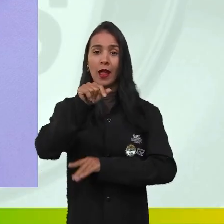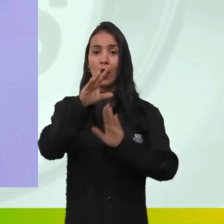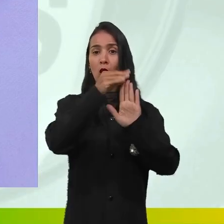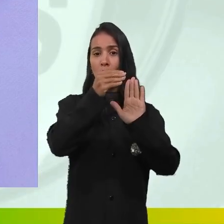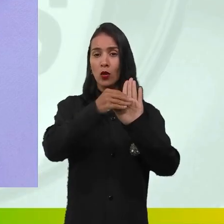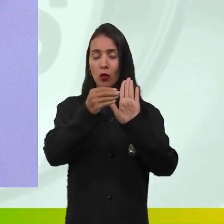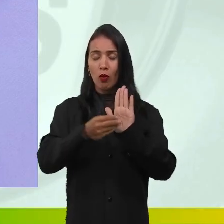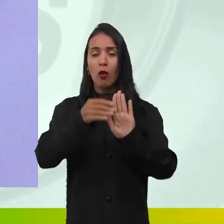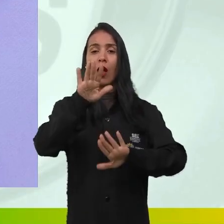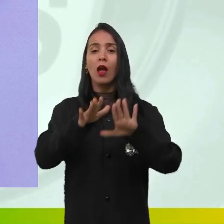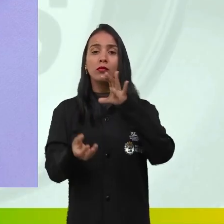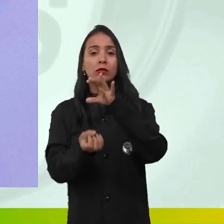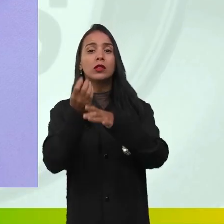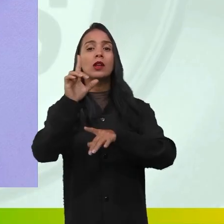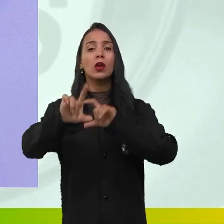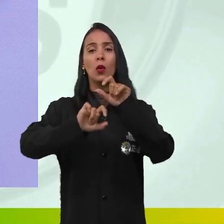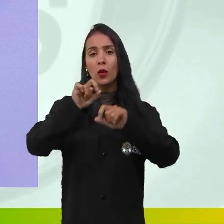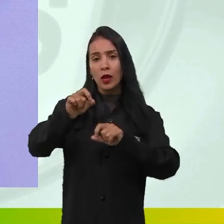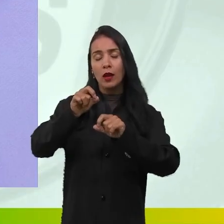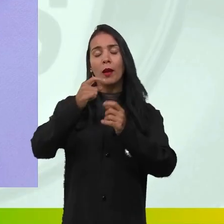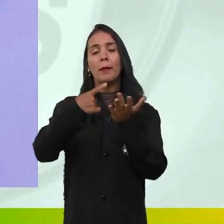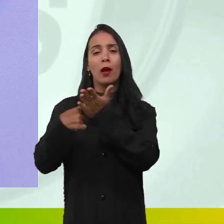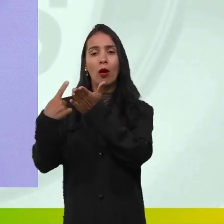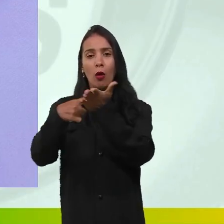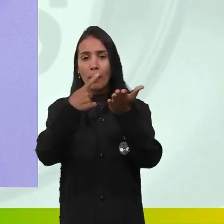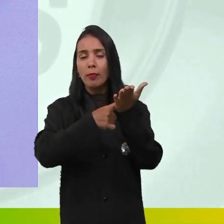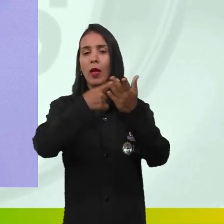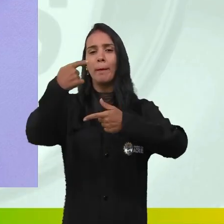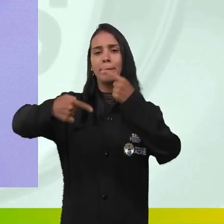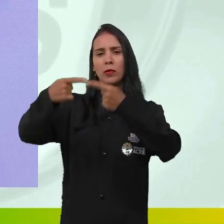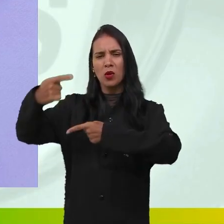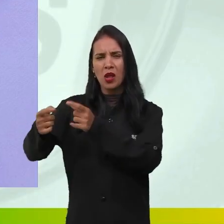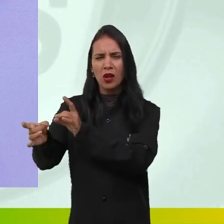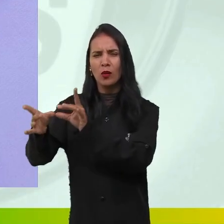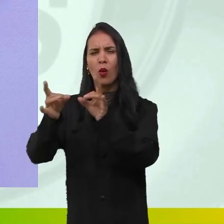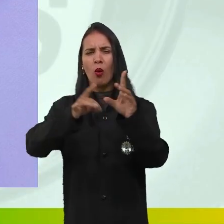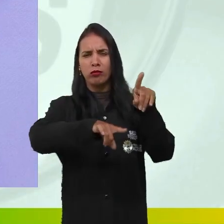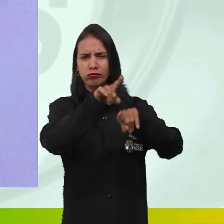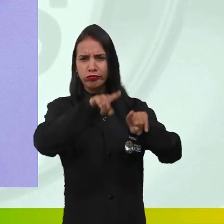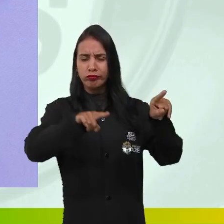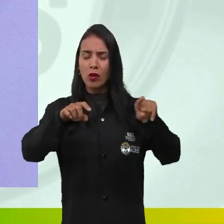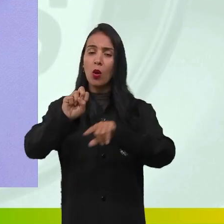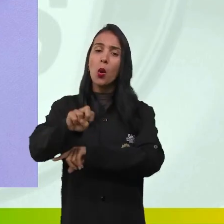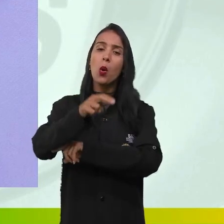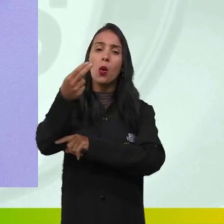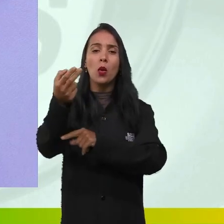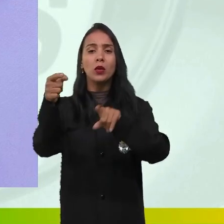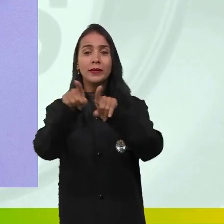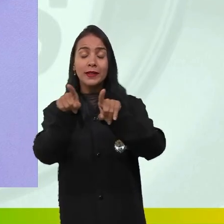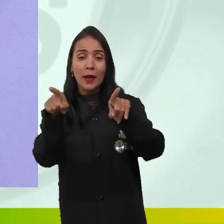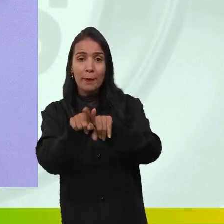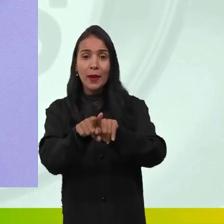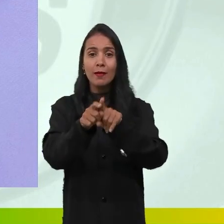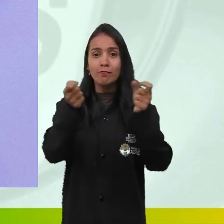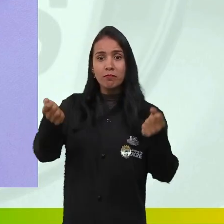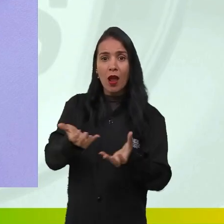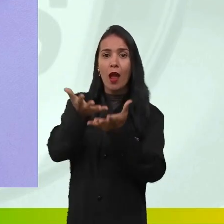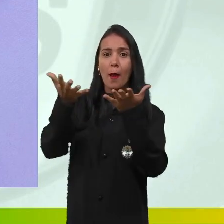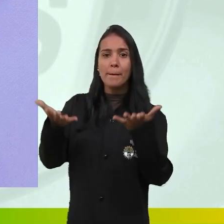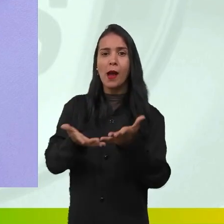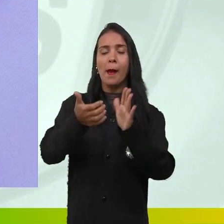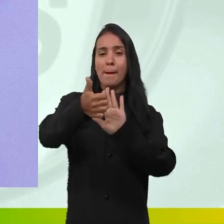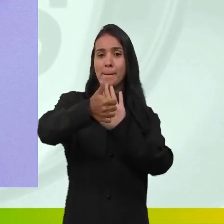agendas políticas, difamar pessoas, vender produtos ou simplesmente gerar cliques